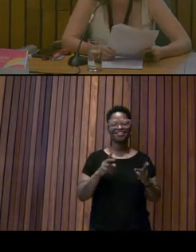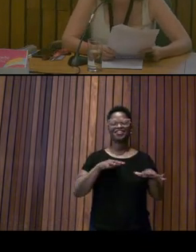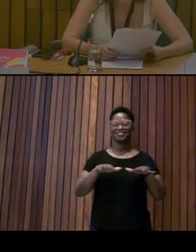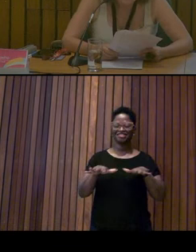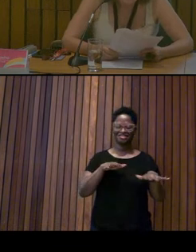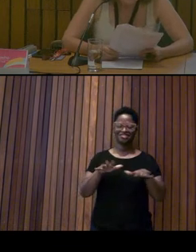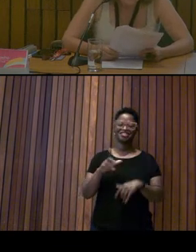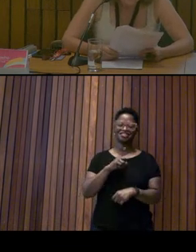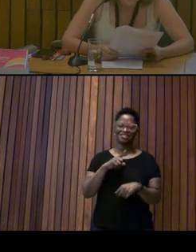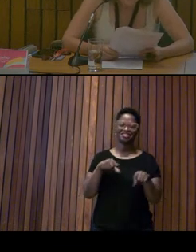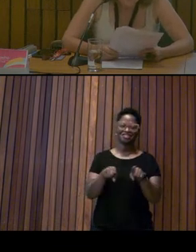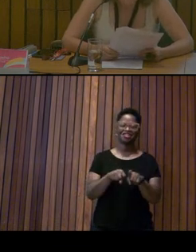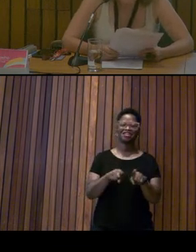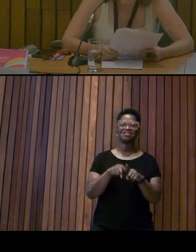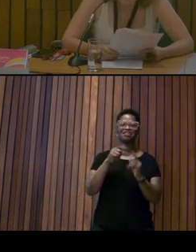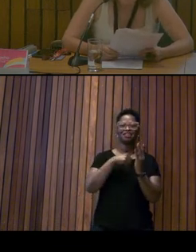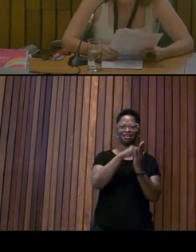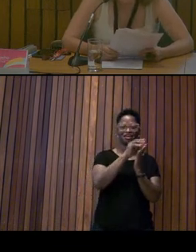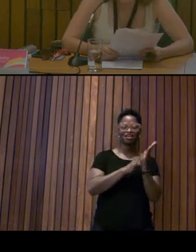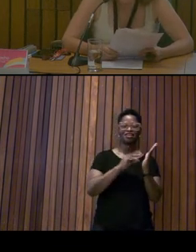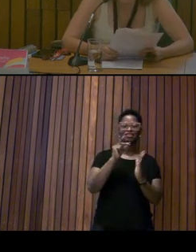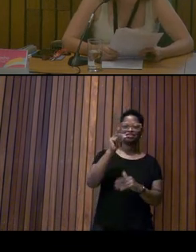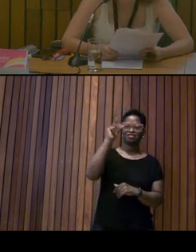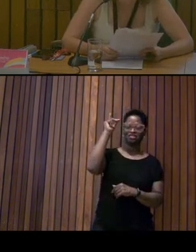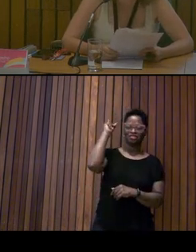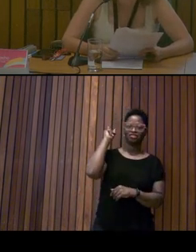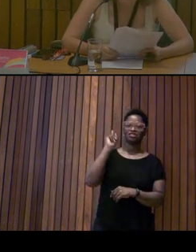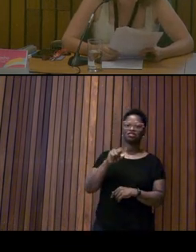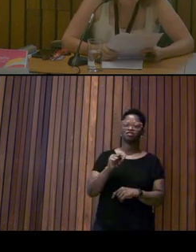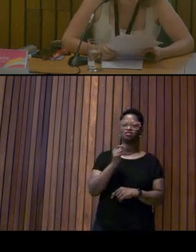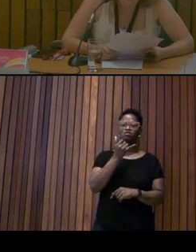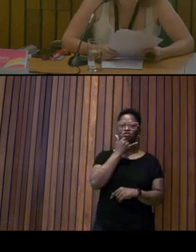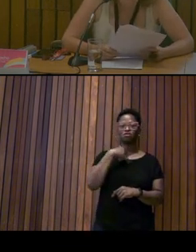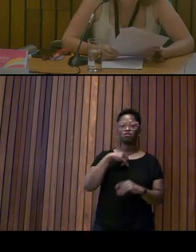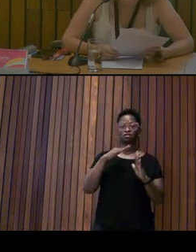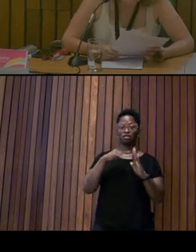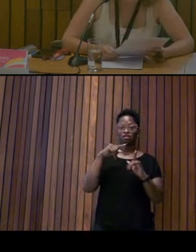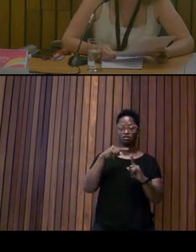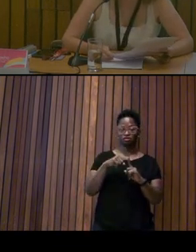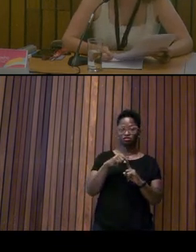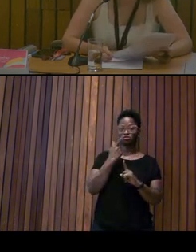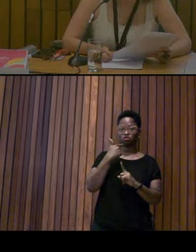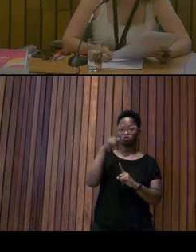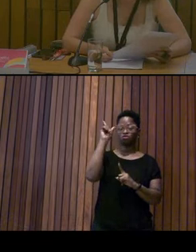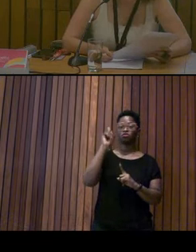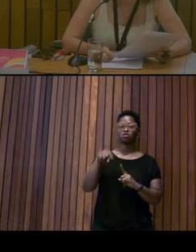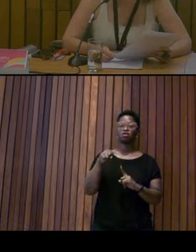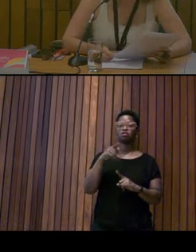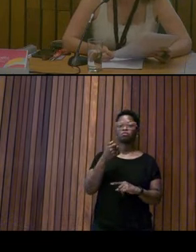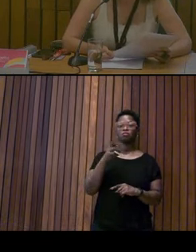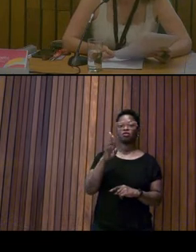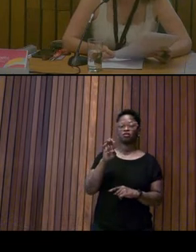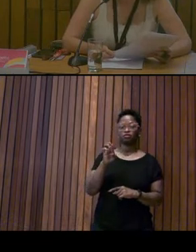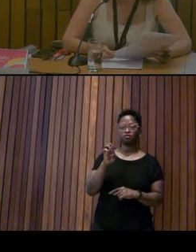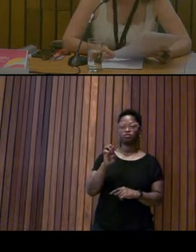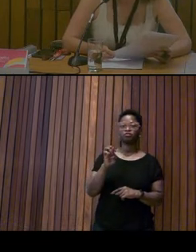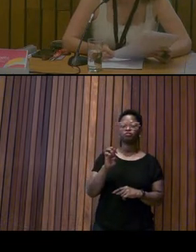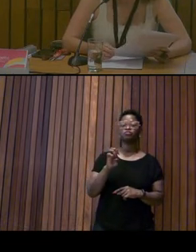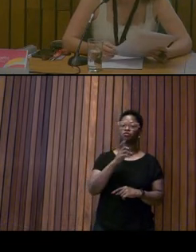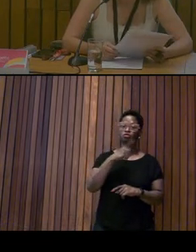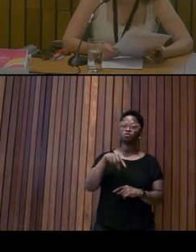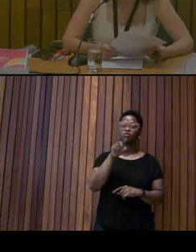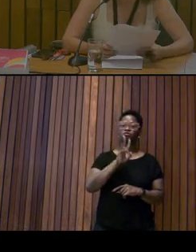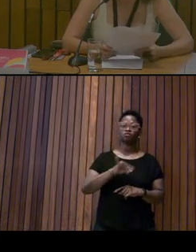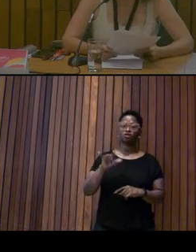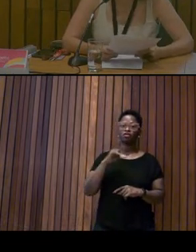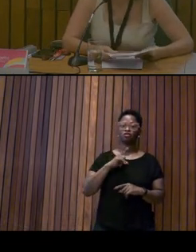Jacarepaguá, os afrescos da antiga, da Igreja Nossa Senhora dos Navegantes, que fica na Maré. E ao fim, então, a gente vai ter